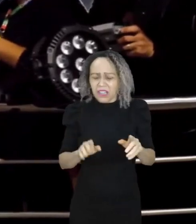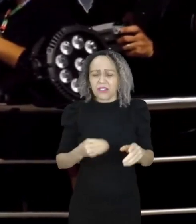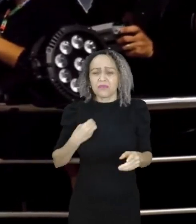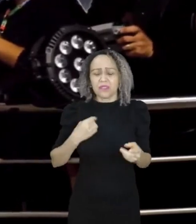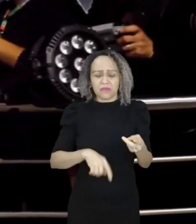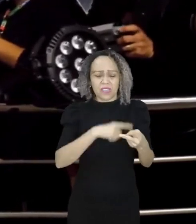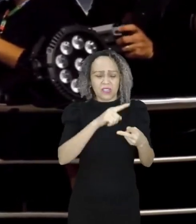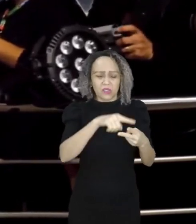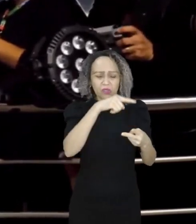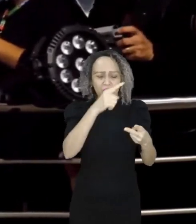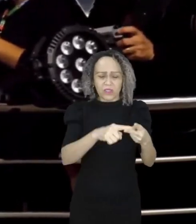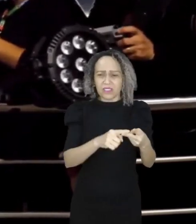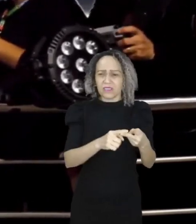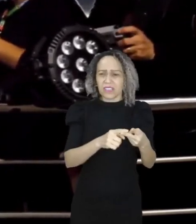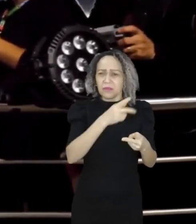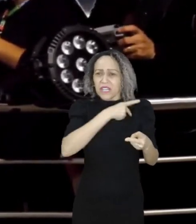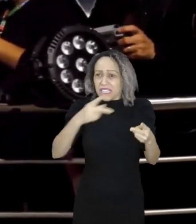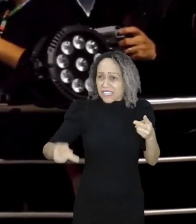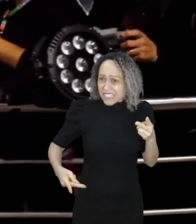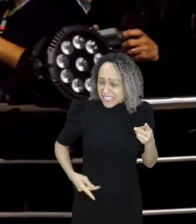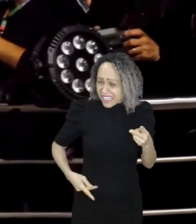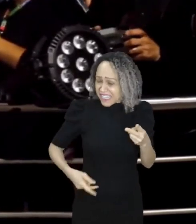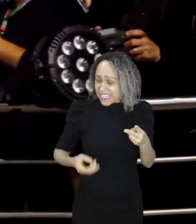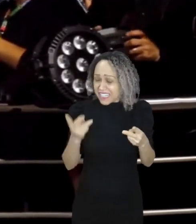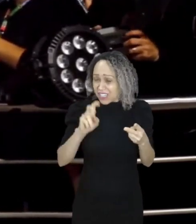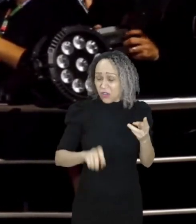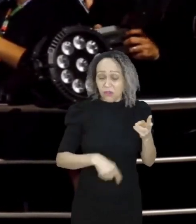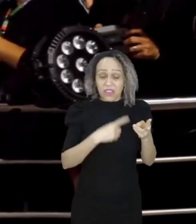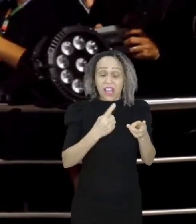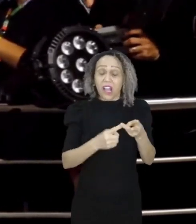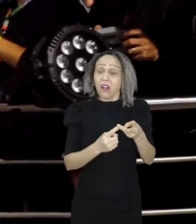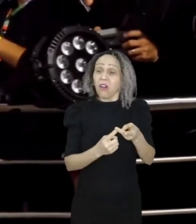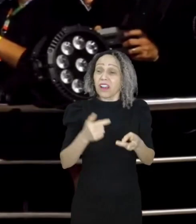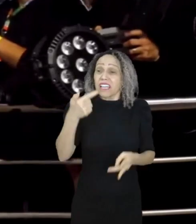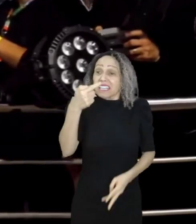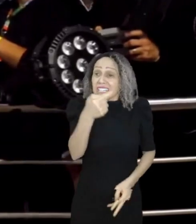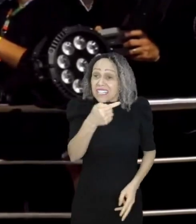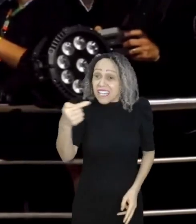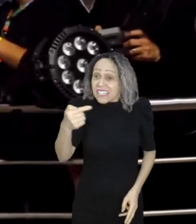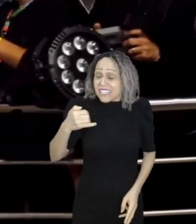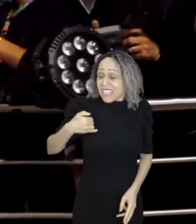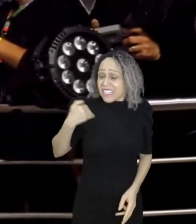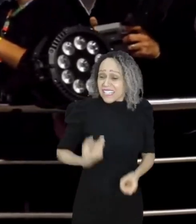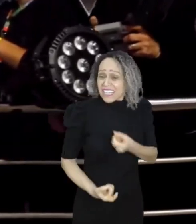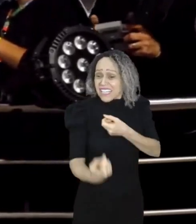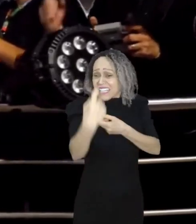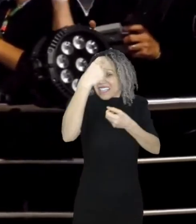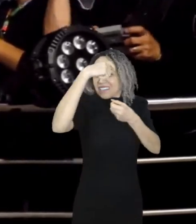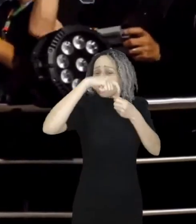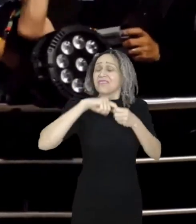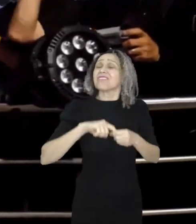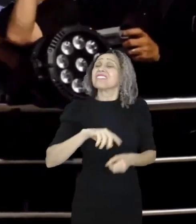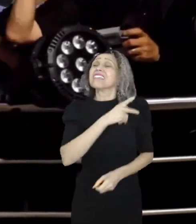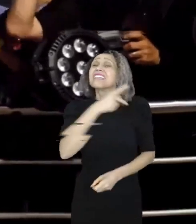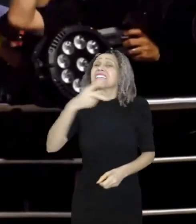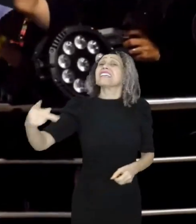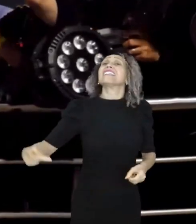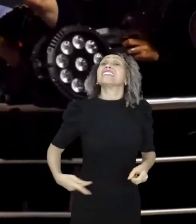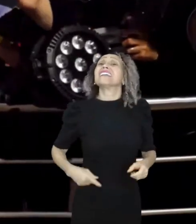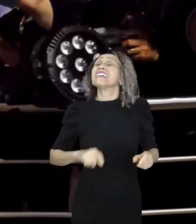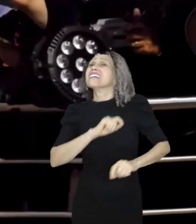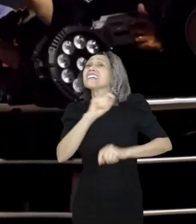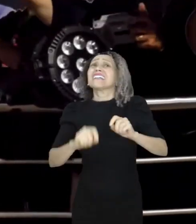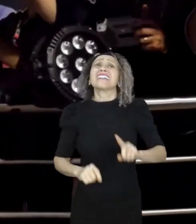e voltar aos 77 anos, e ganhar outra vez, só pode ser obra de Deus e